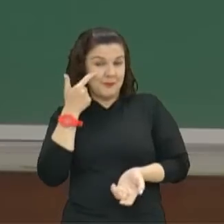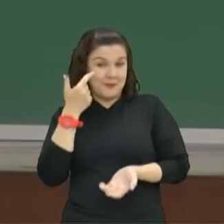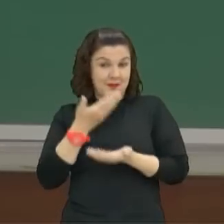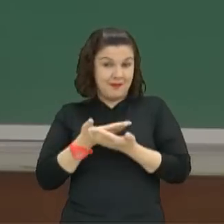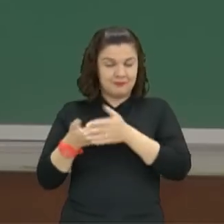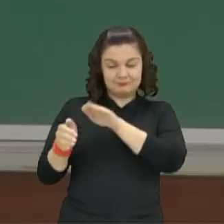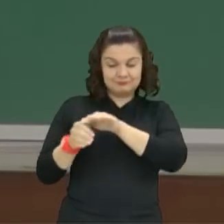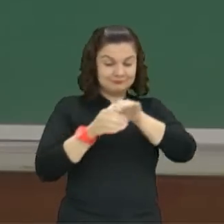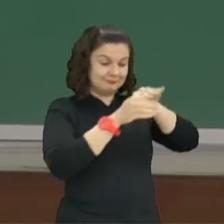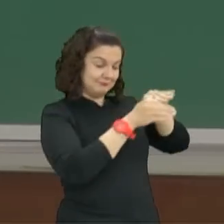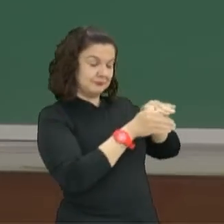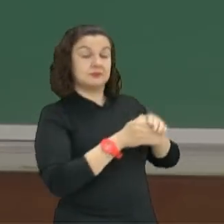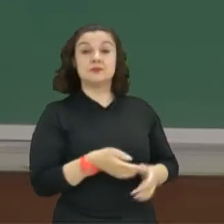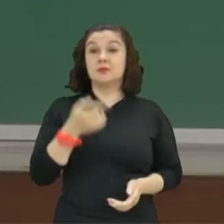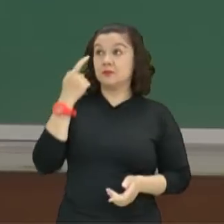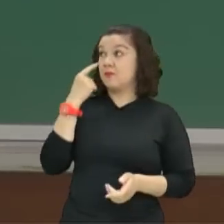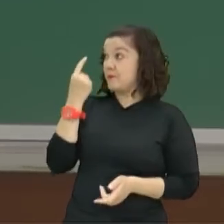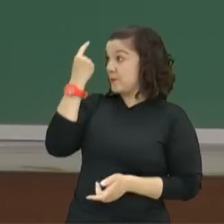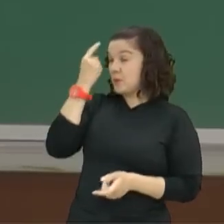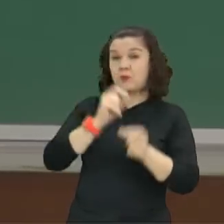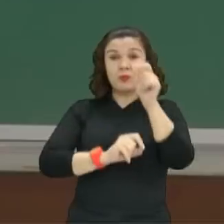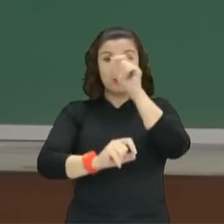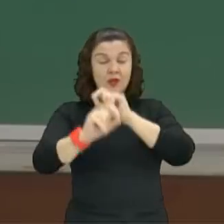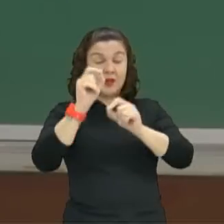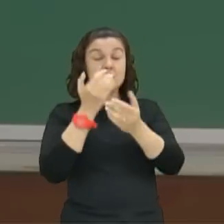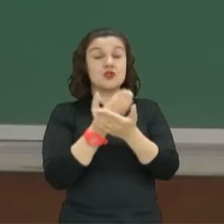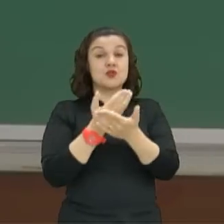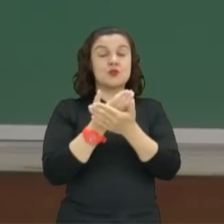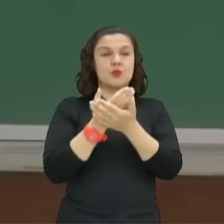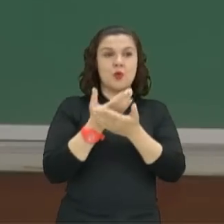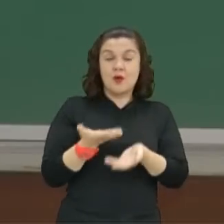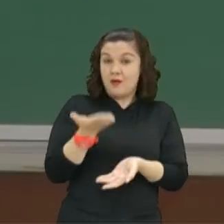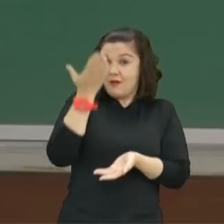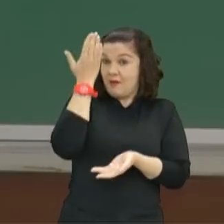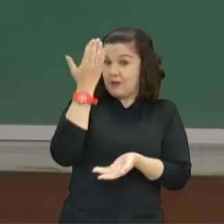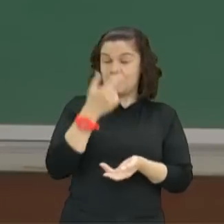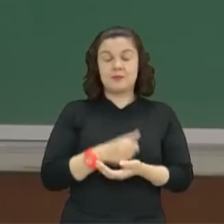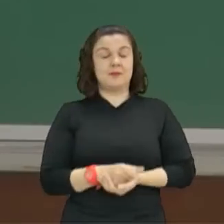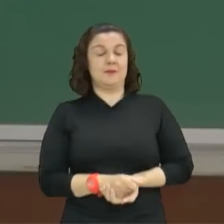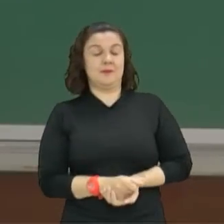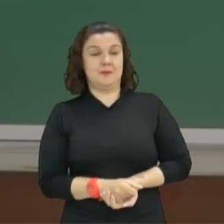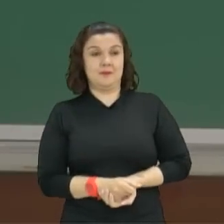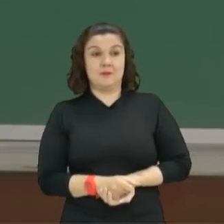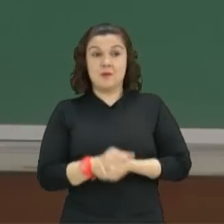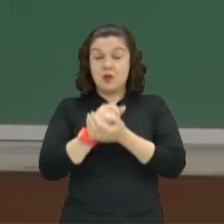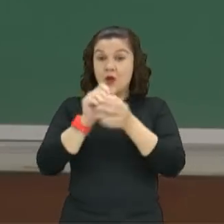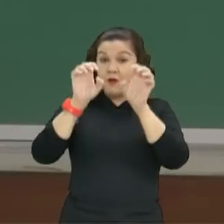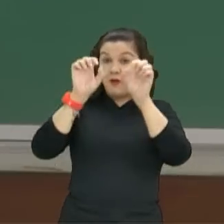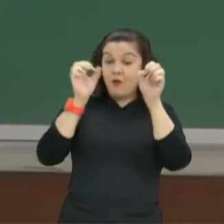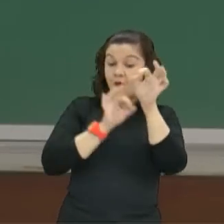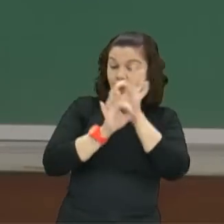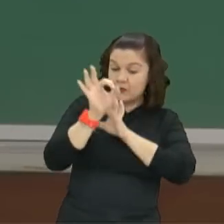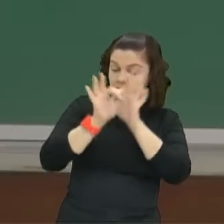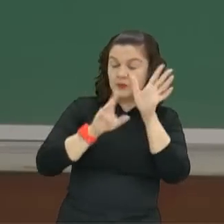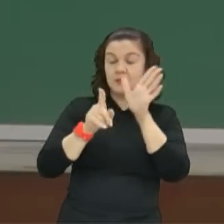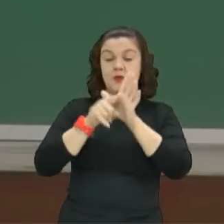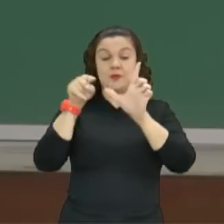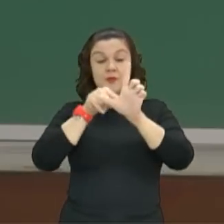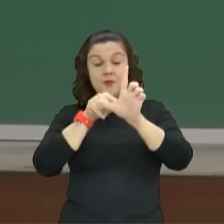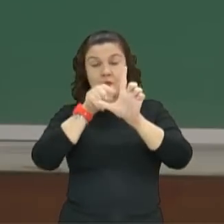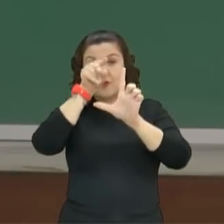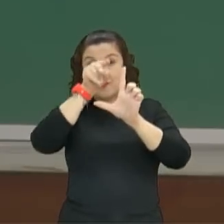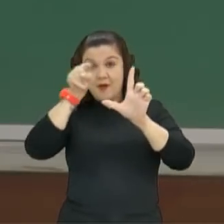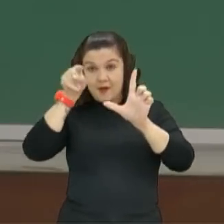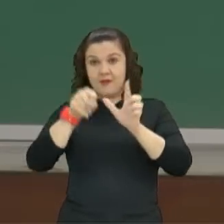lá? Olha só. O que, que nós vimos, né? Aliás, na aula passada, ó, construção e análise de gráficos de funções